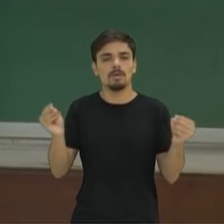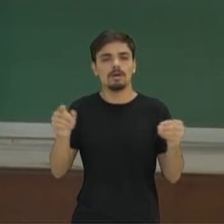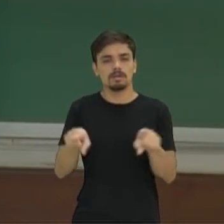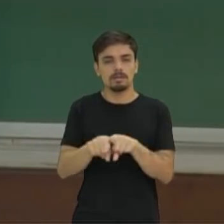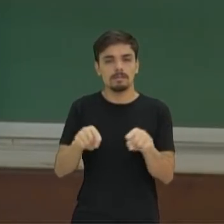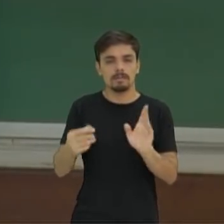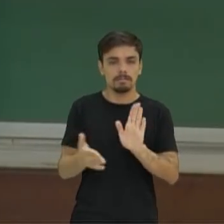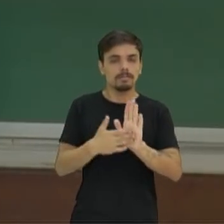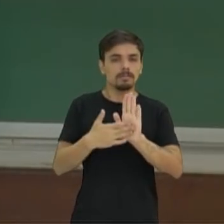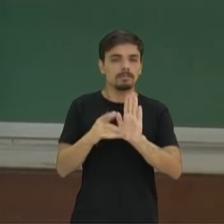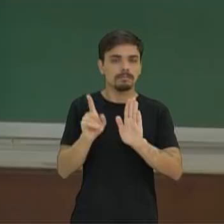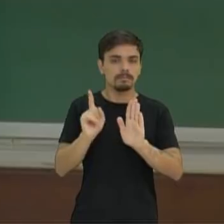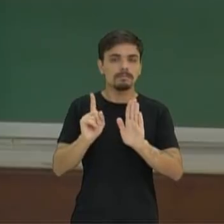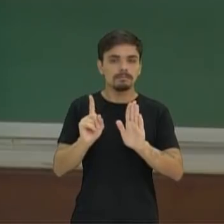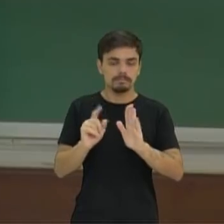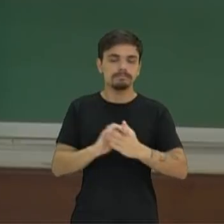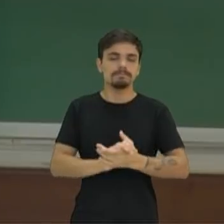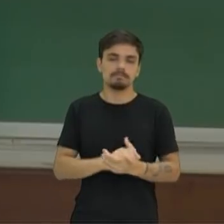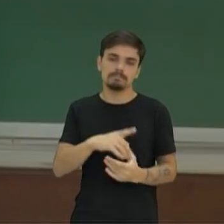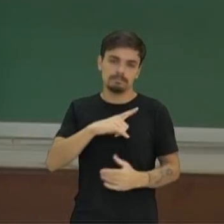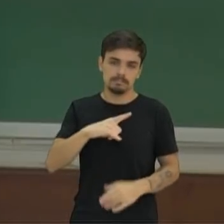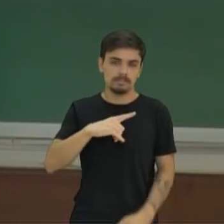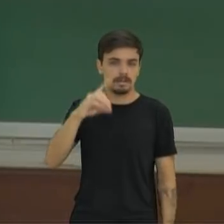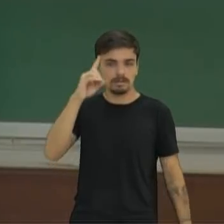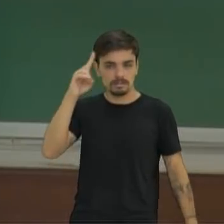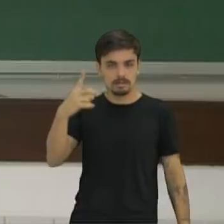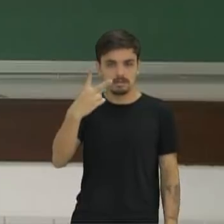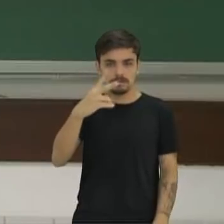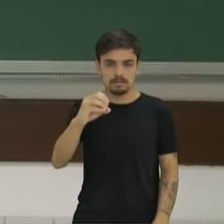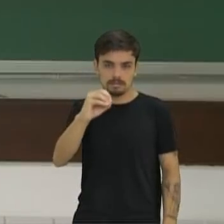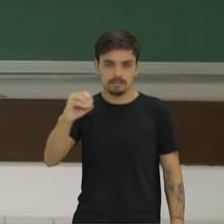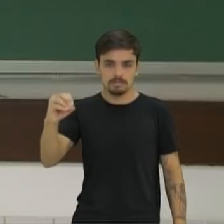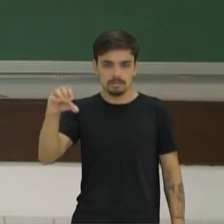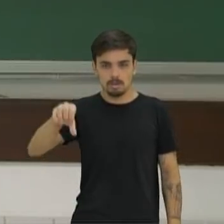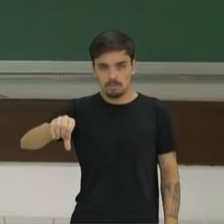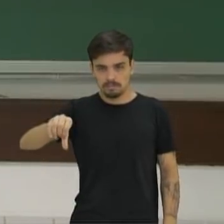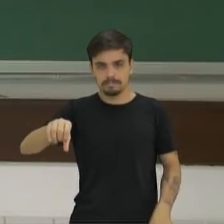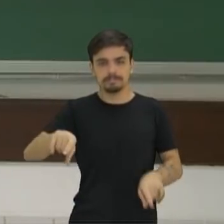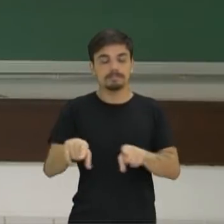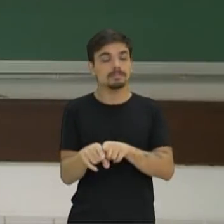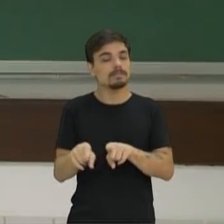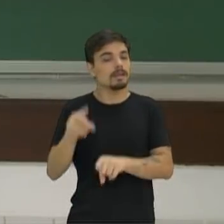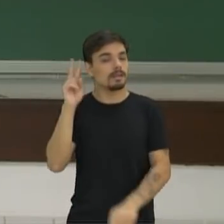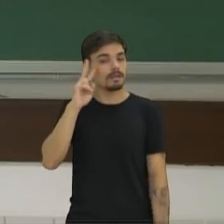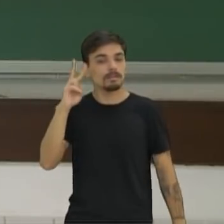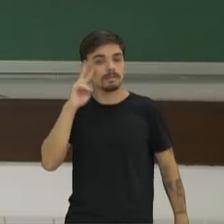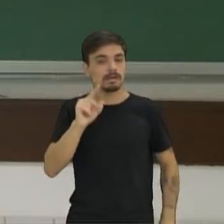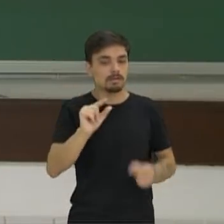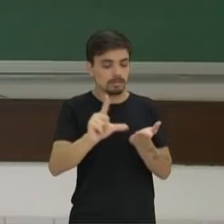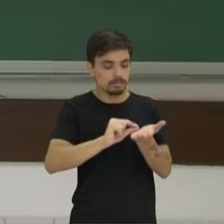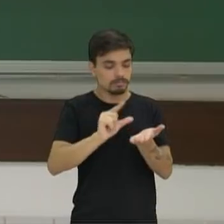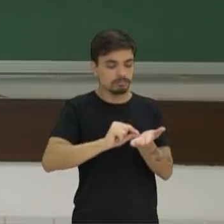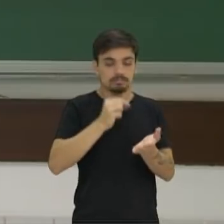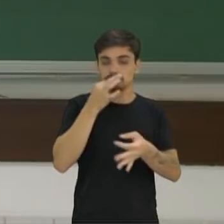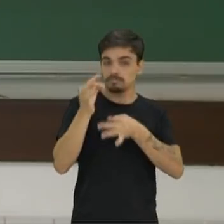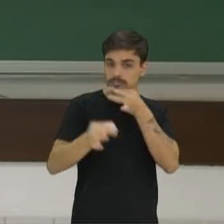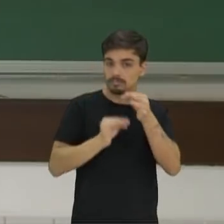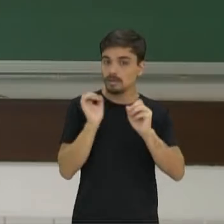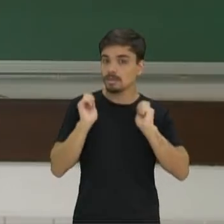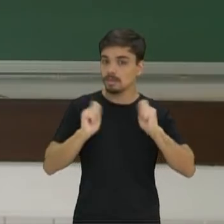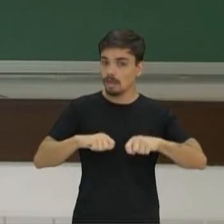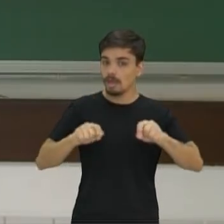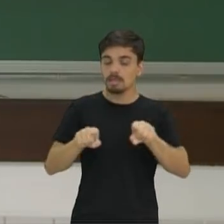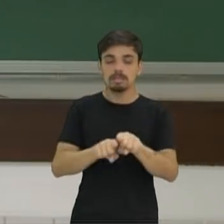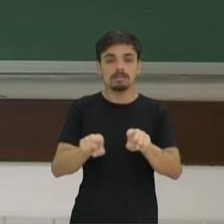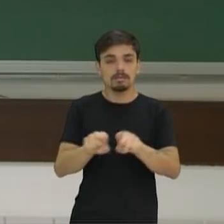foi publicado? Então, eu tenho ali a data de 2009. E lembrando que os artigos de opiniões, eles podem ser